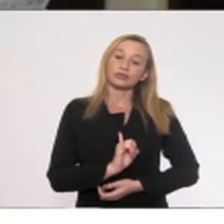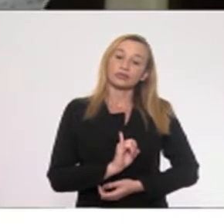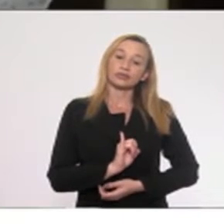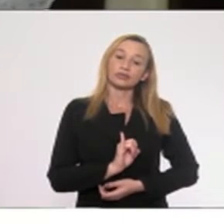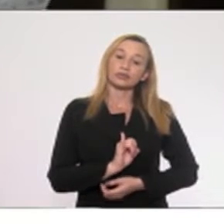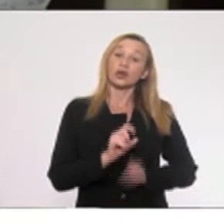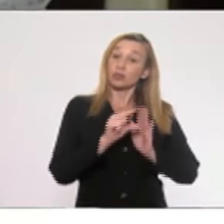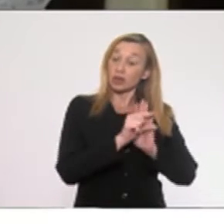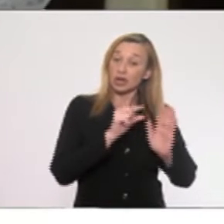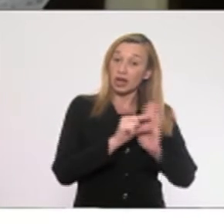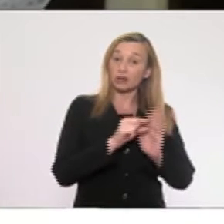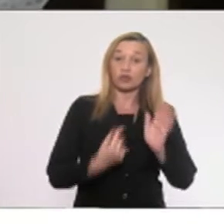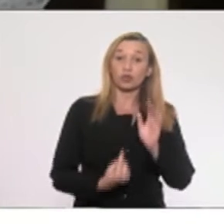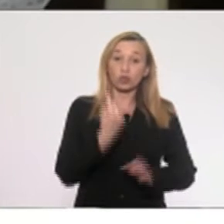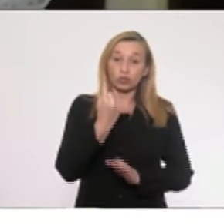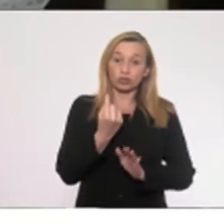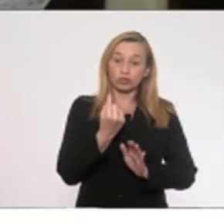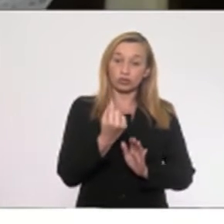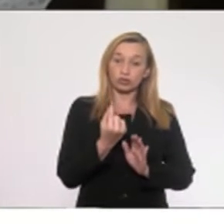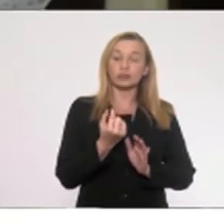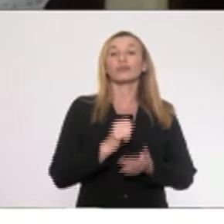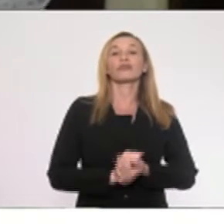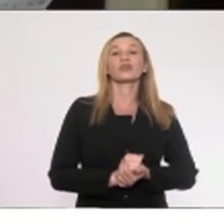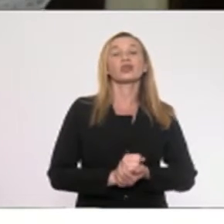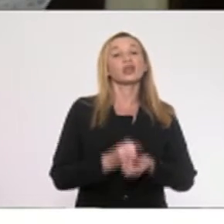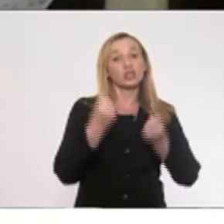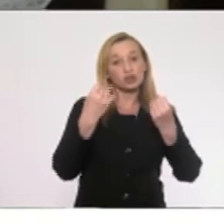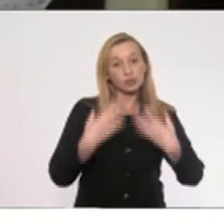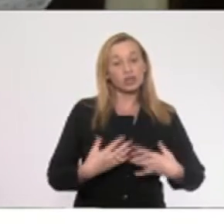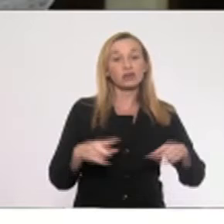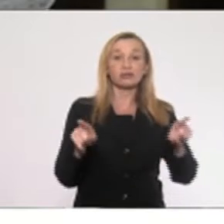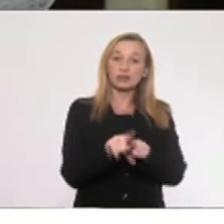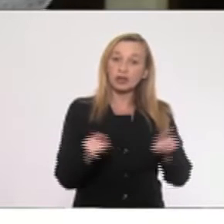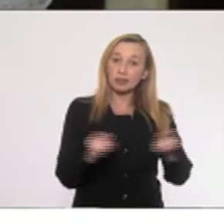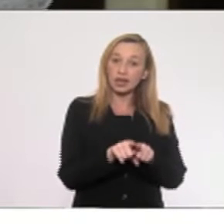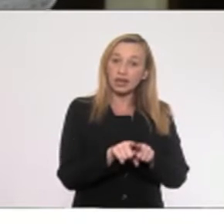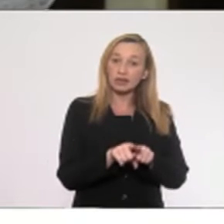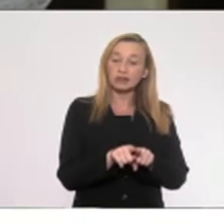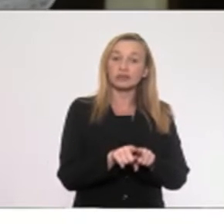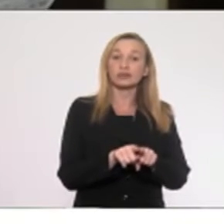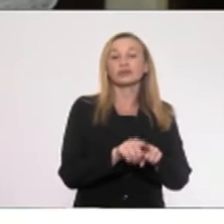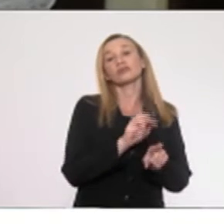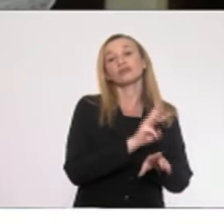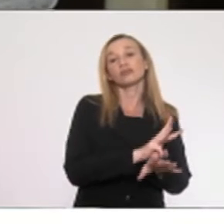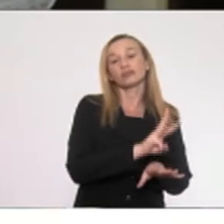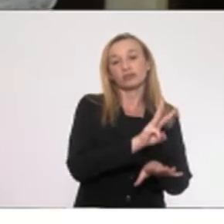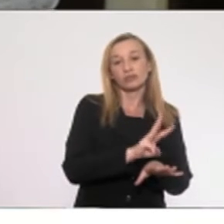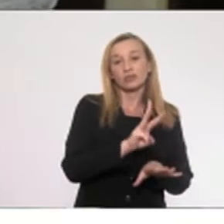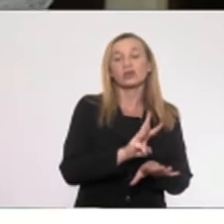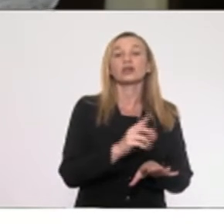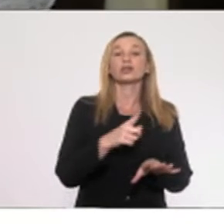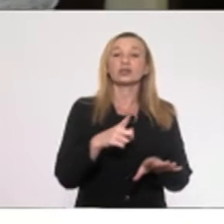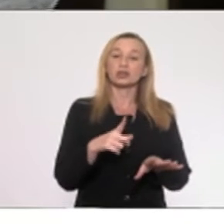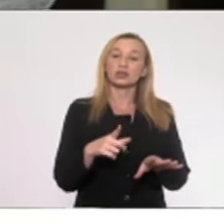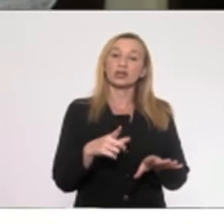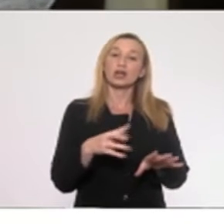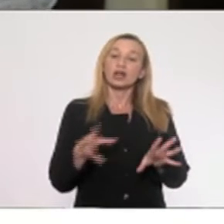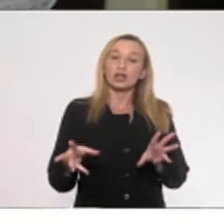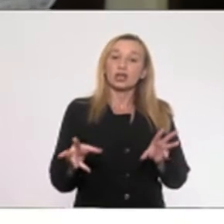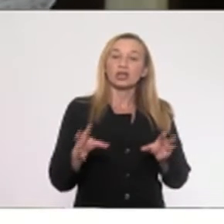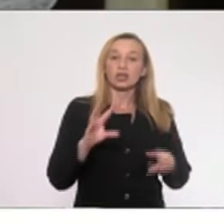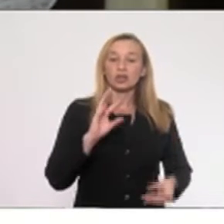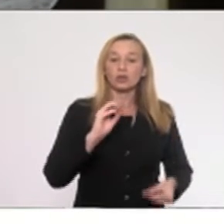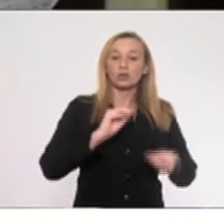parágrafo único aqui embaixo, dizendo que também nesse site eletrônico seriam incluídos os